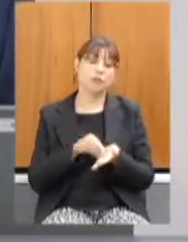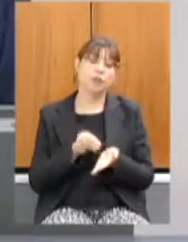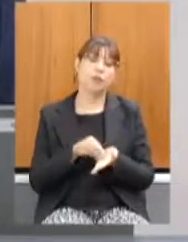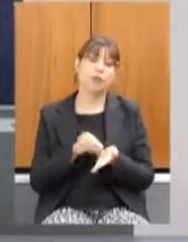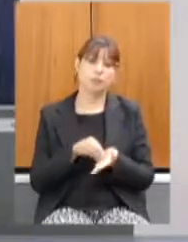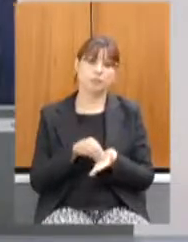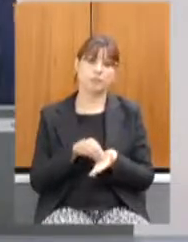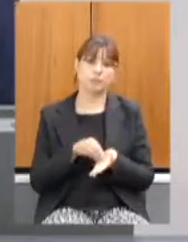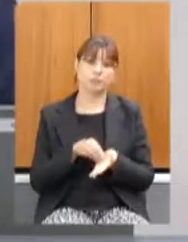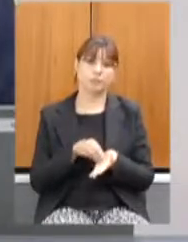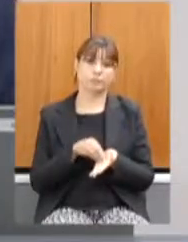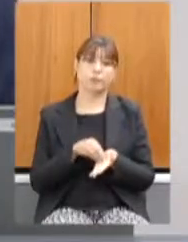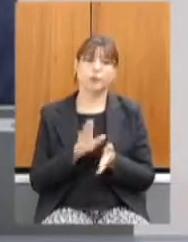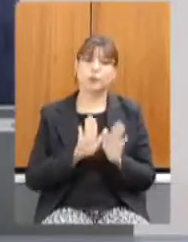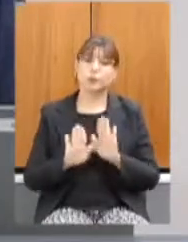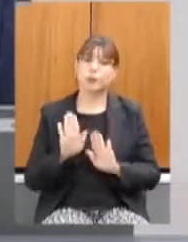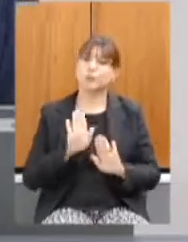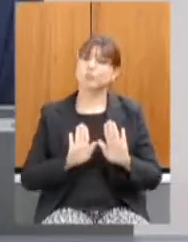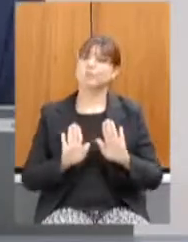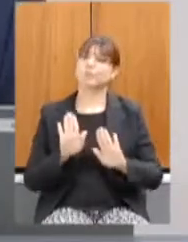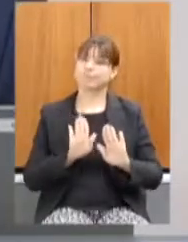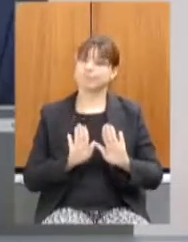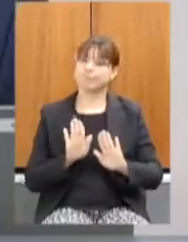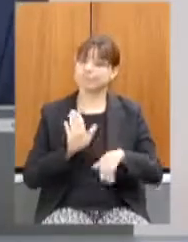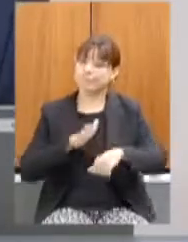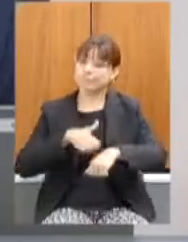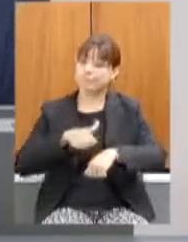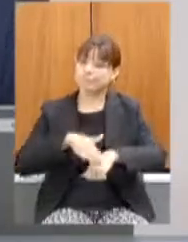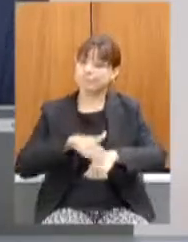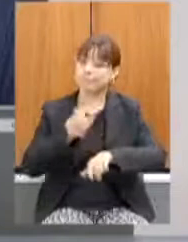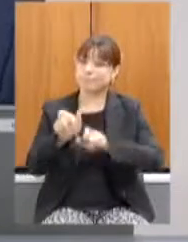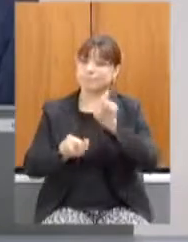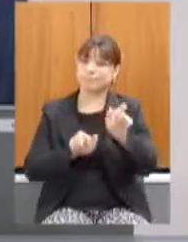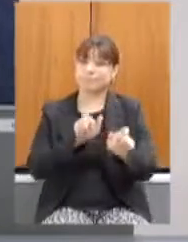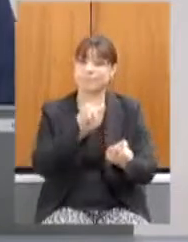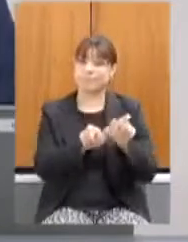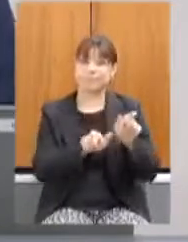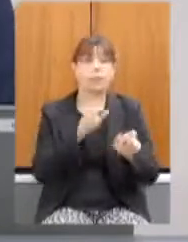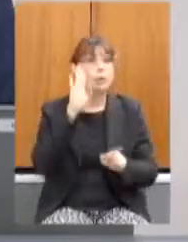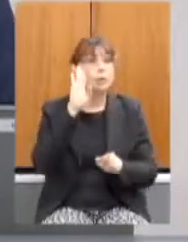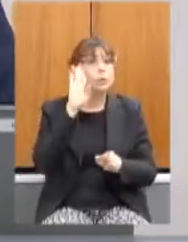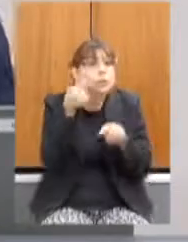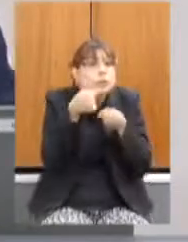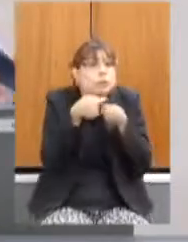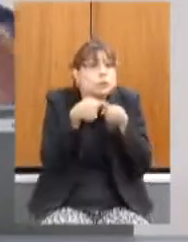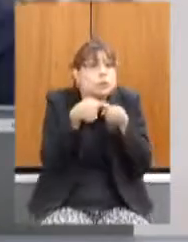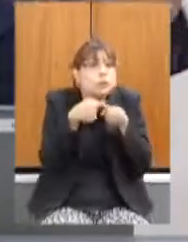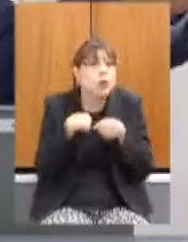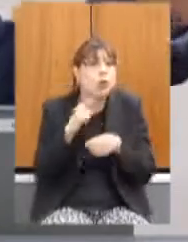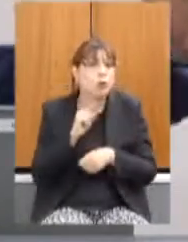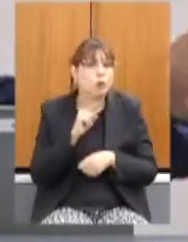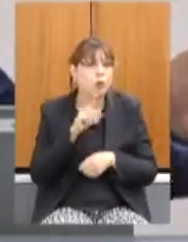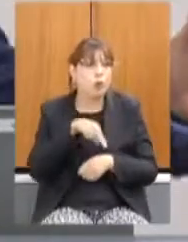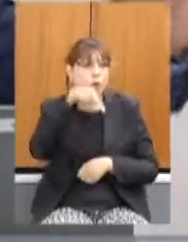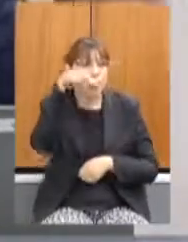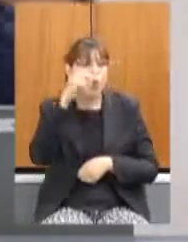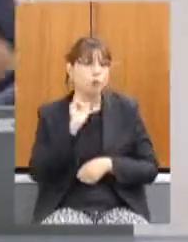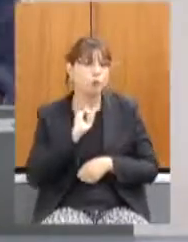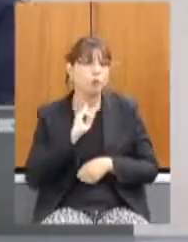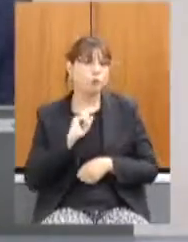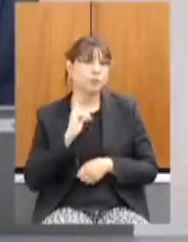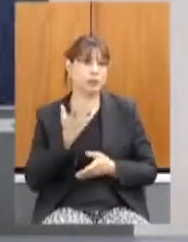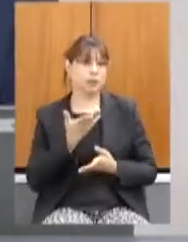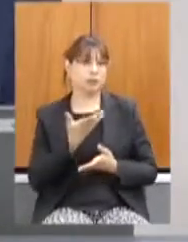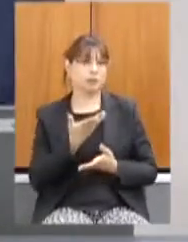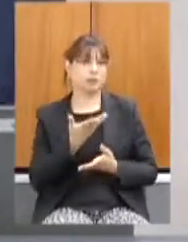né de cuidar dos maiores da população principalmente do interior de Minas você vai lá no lote me nós estava na área verde lá no